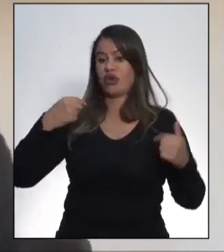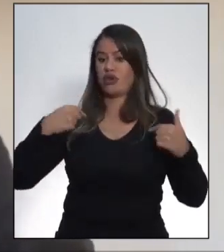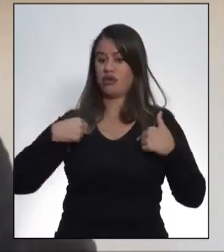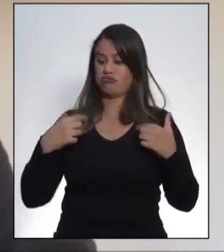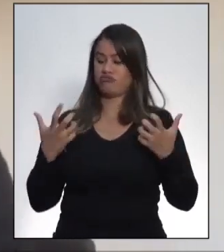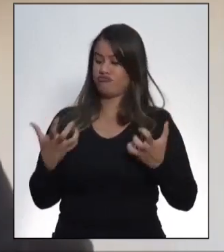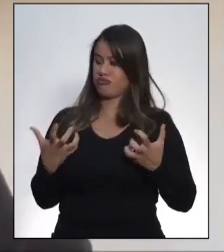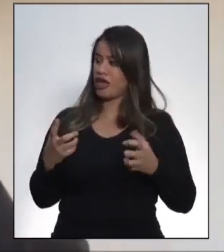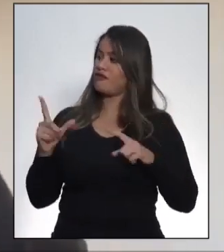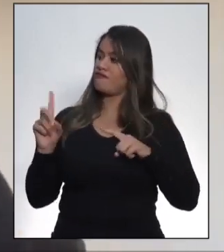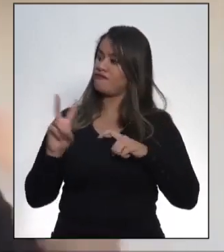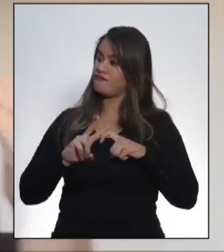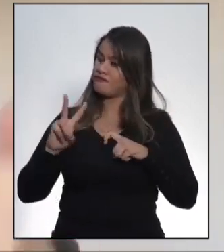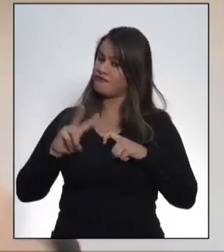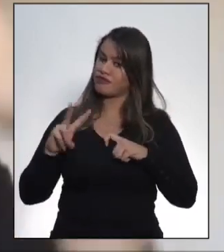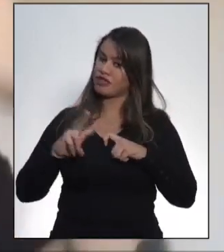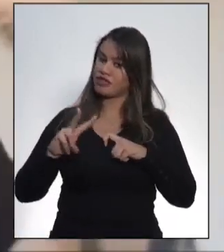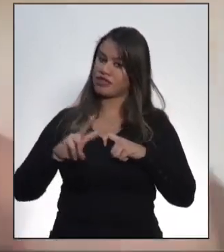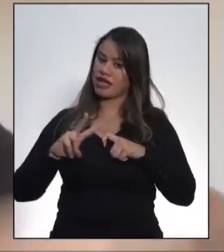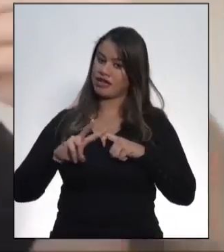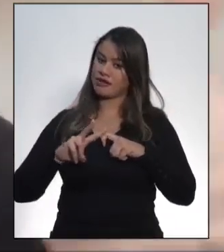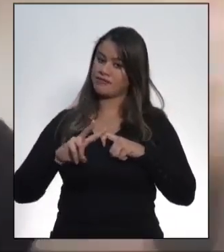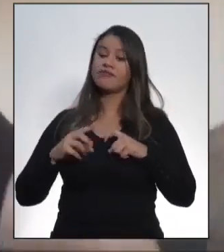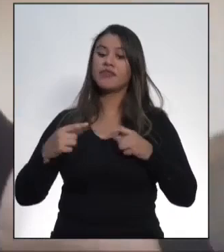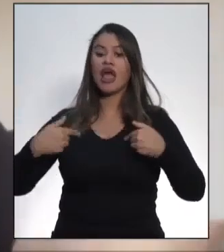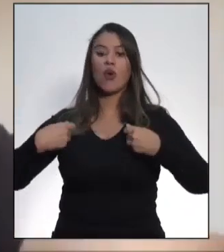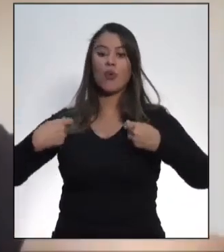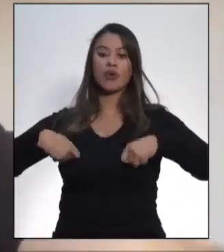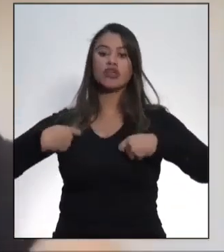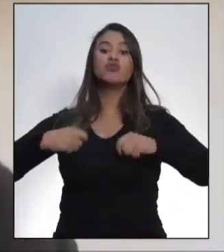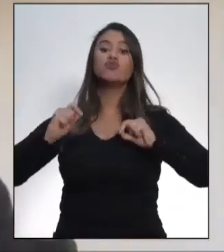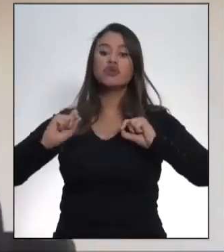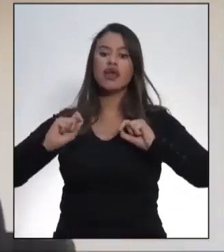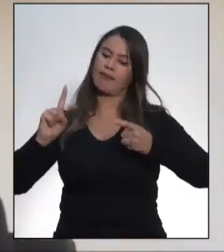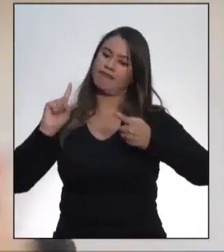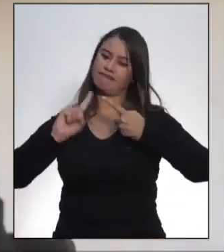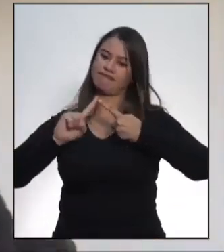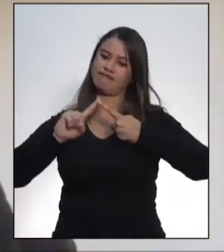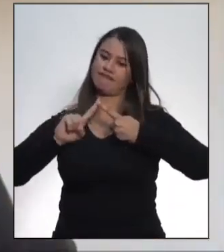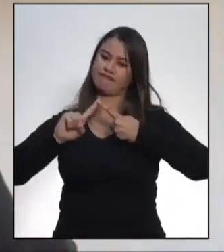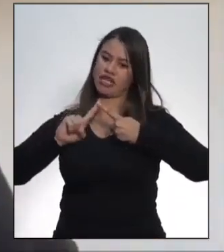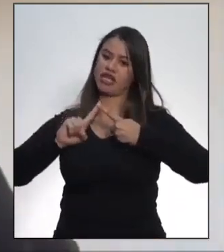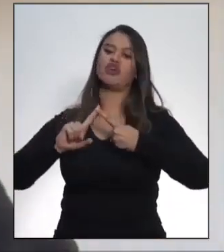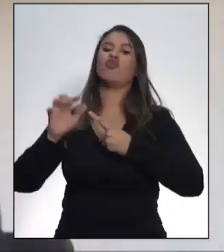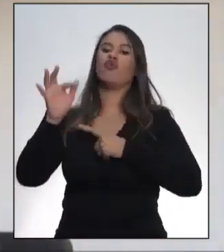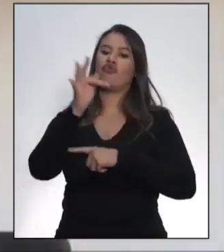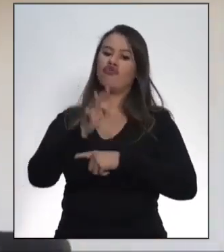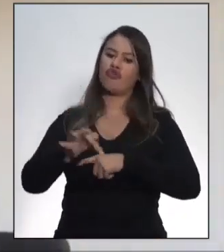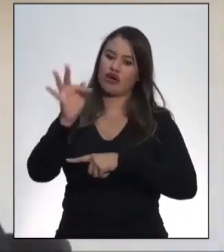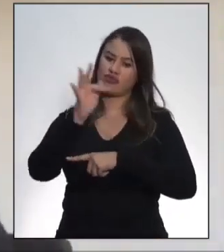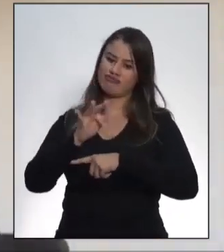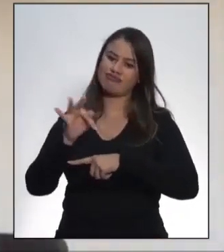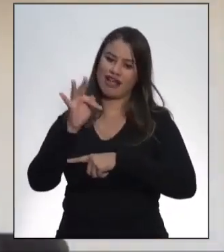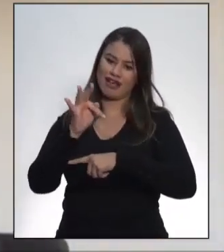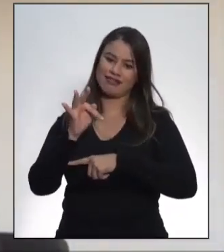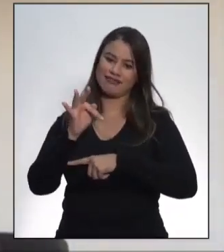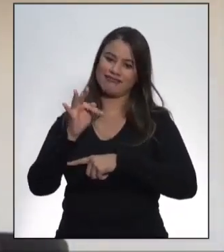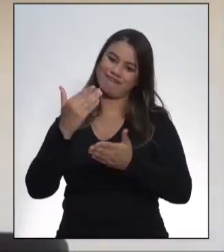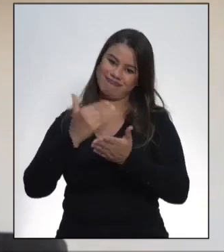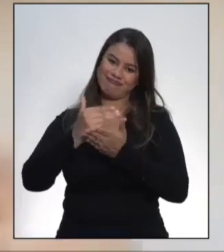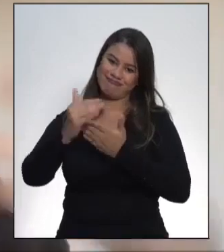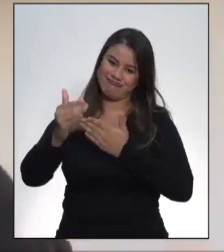primeiro grande ponto é que você faça faculdade de veterinária. Então, eu imagino que você goste de biologia, eu